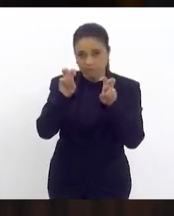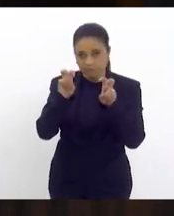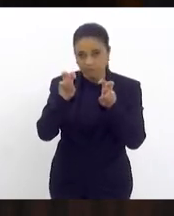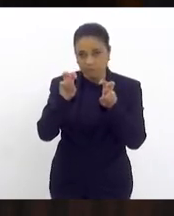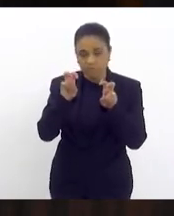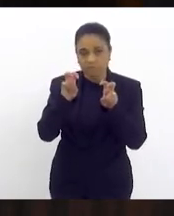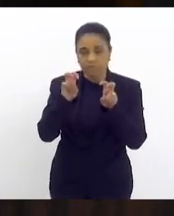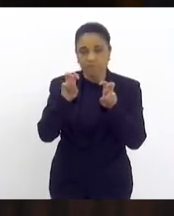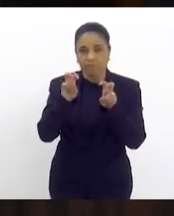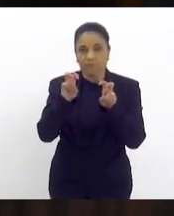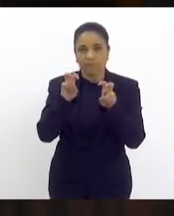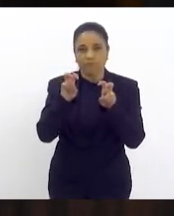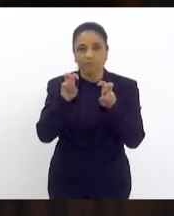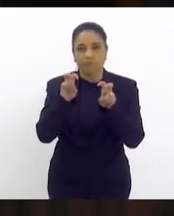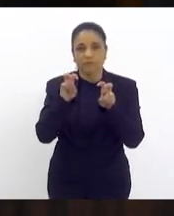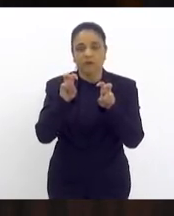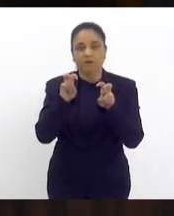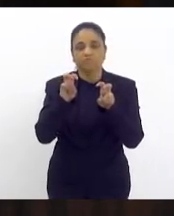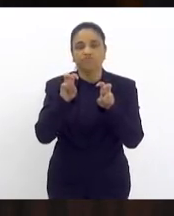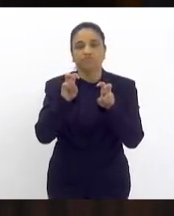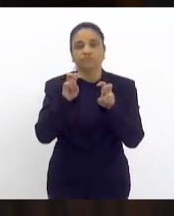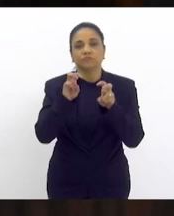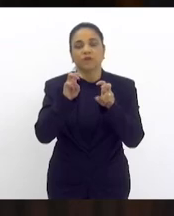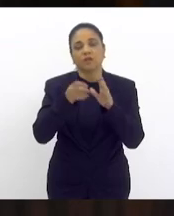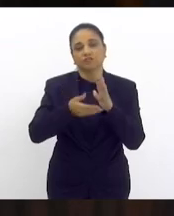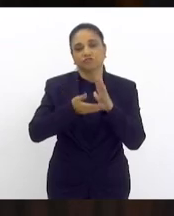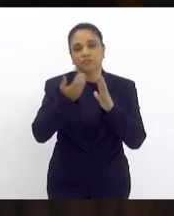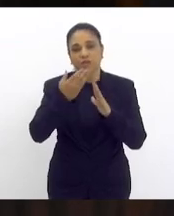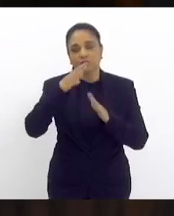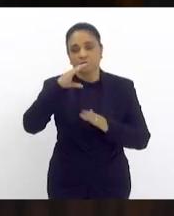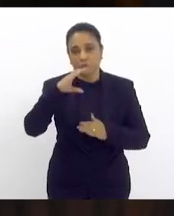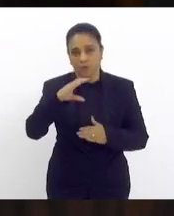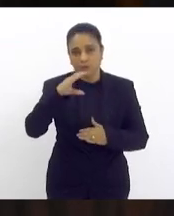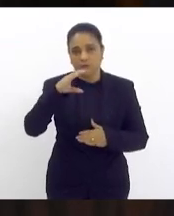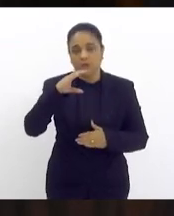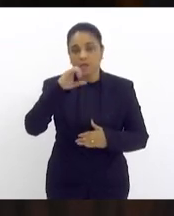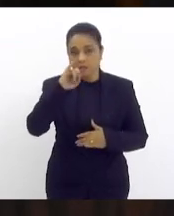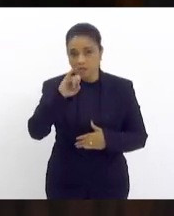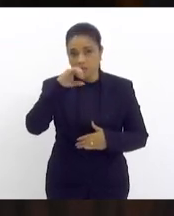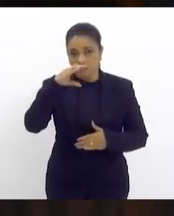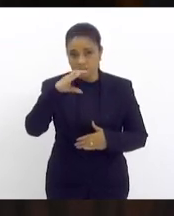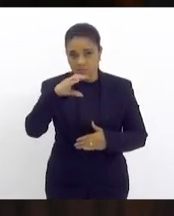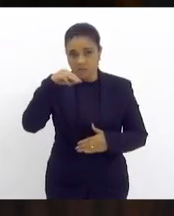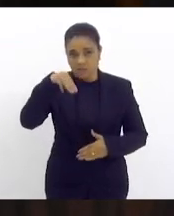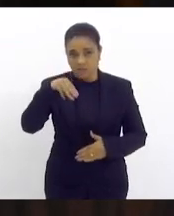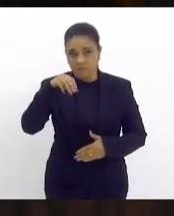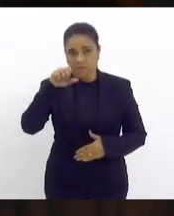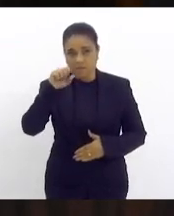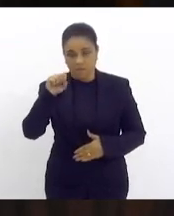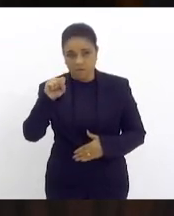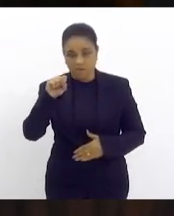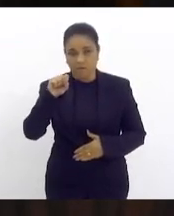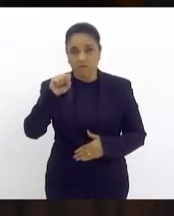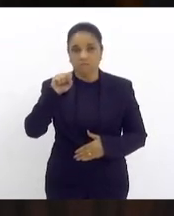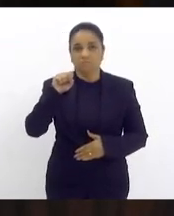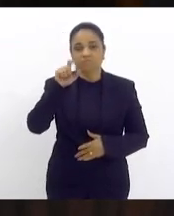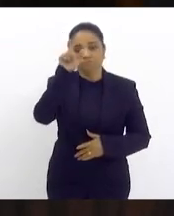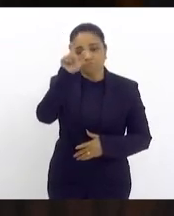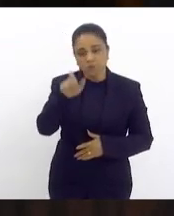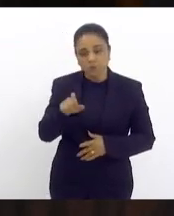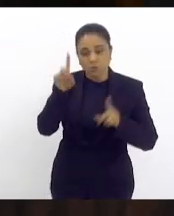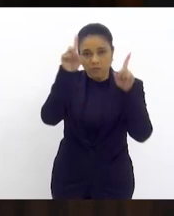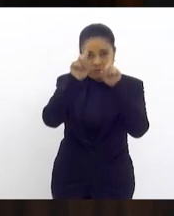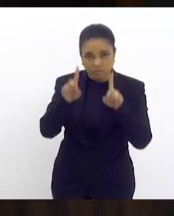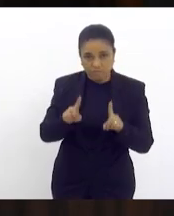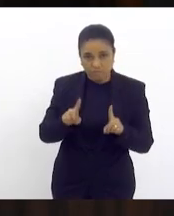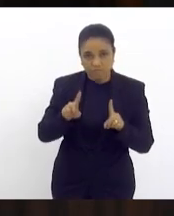aderência na isenção de ICMS na aquisição de veículo novo por pessoas deficientes ou